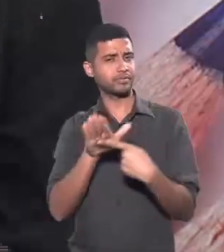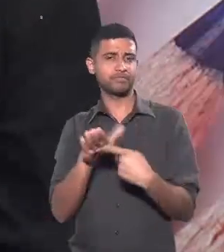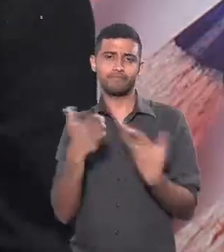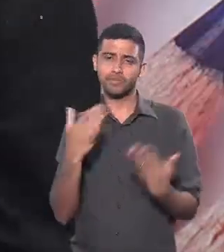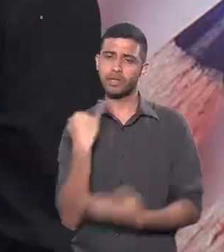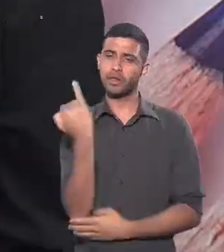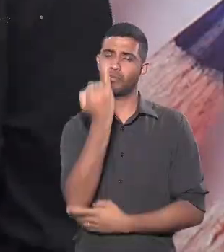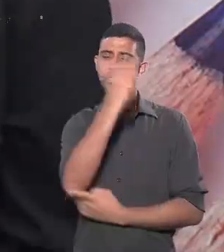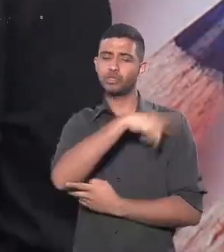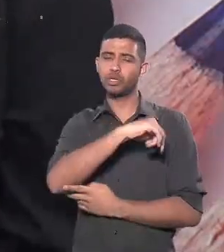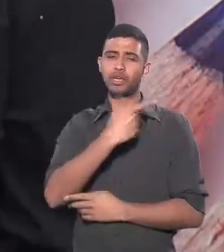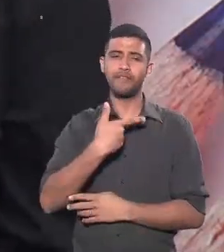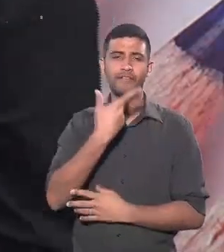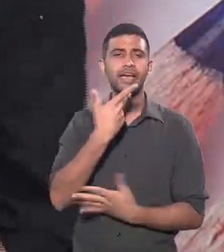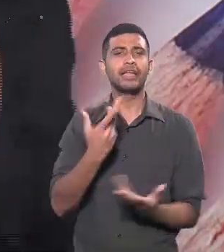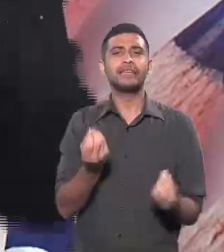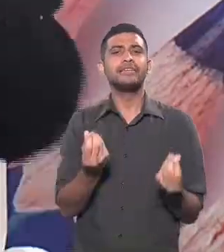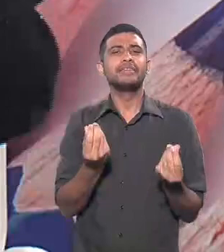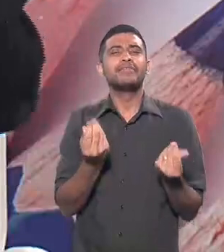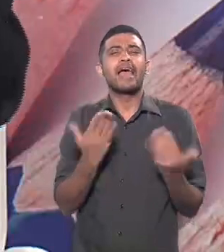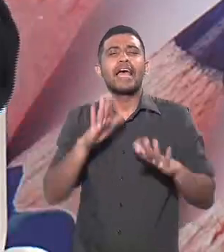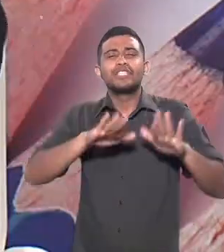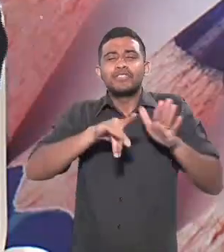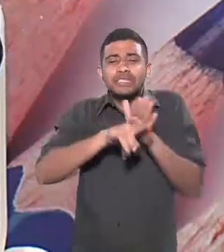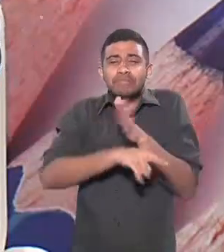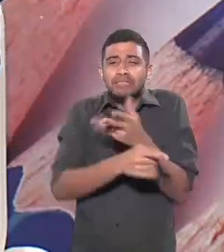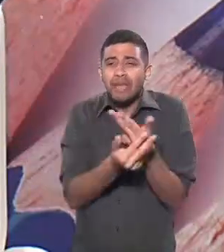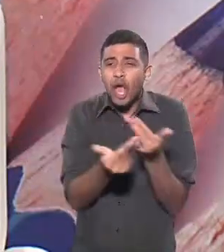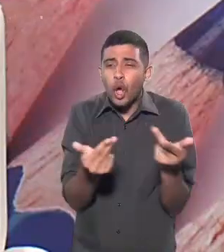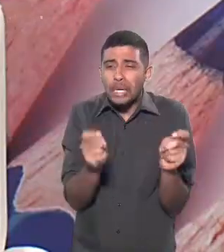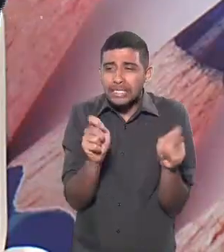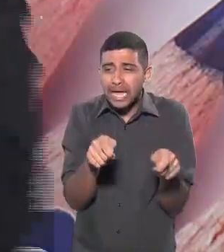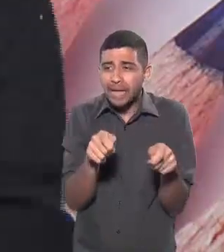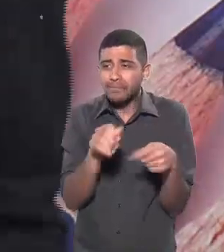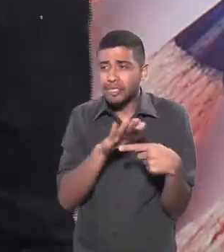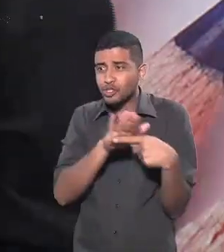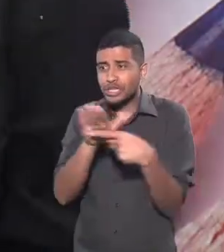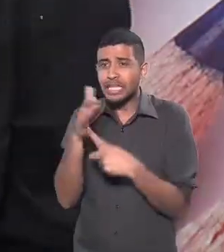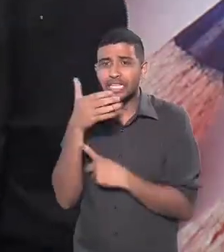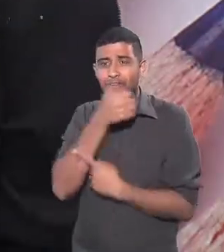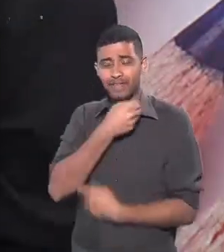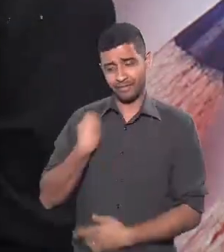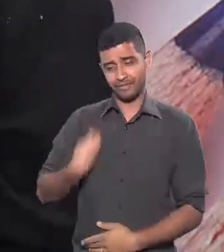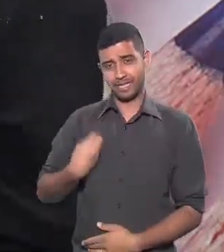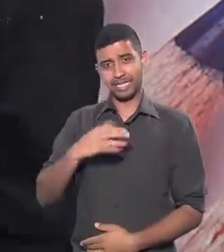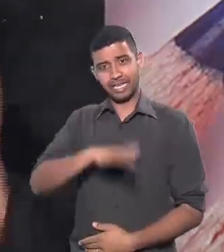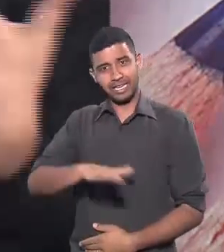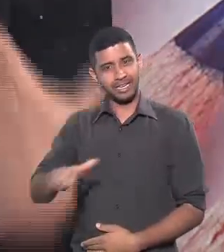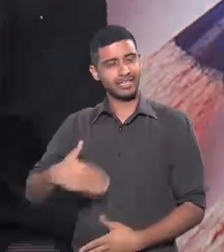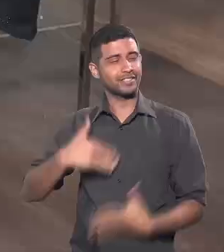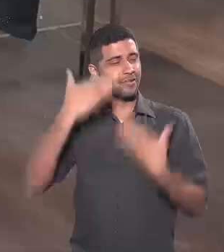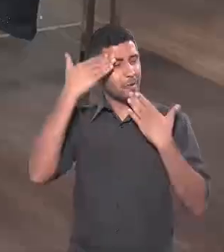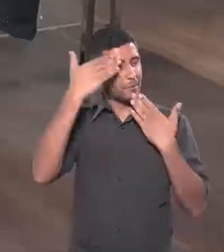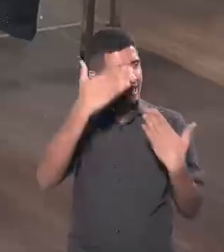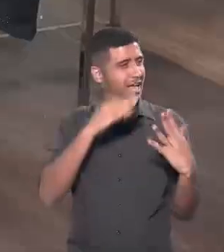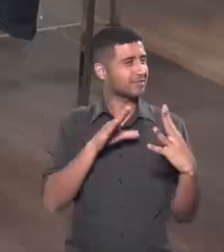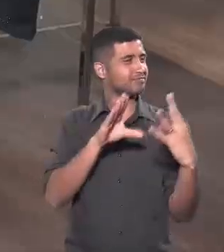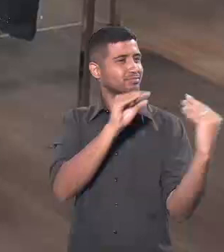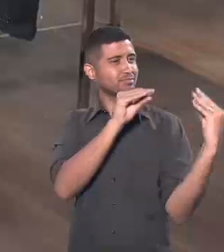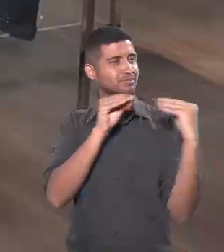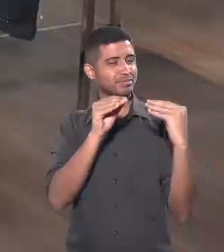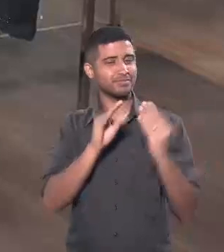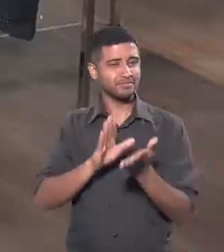comprometidos, então é importante a gente frisar isso, quer dizer, uma mínima coisa pode salvar a vida de uma criança. Gente, muitíssimo obrigada